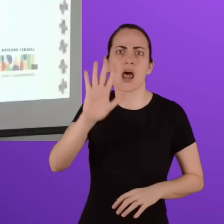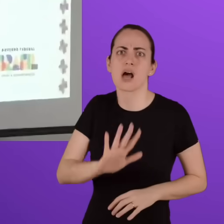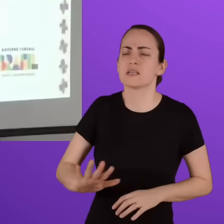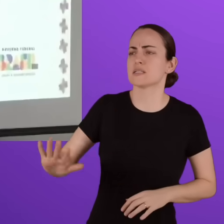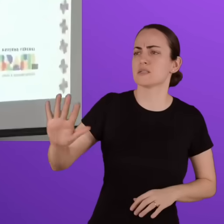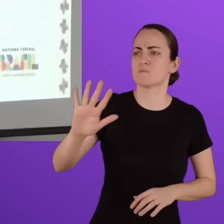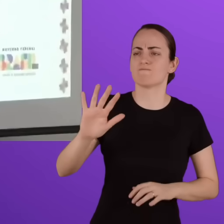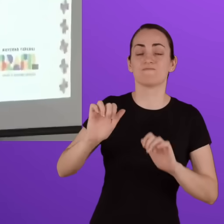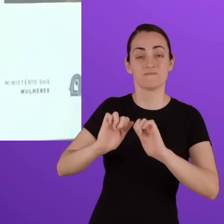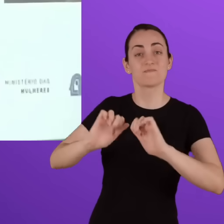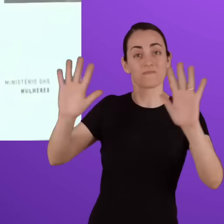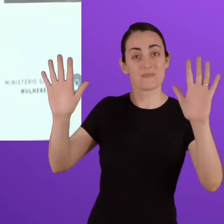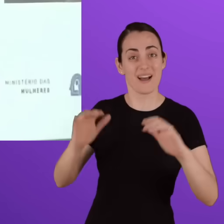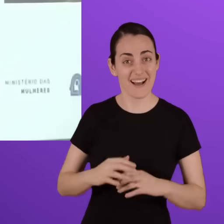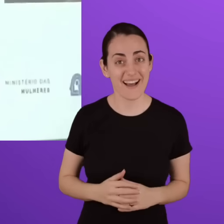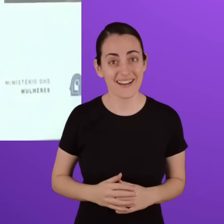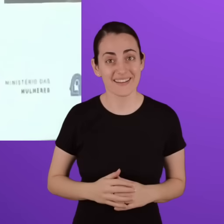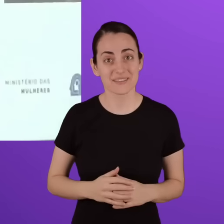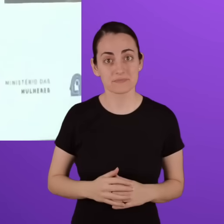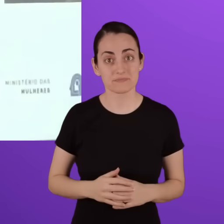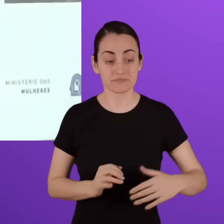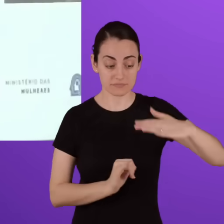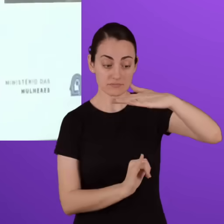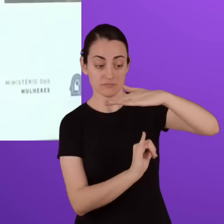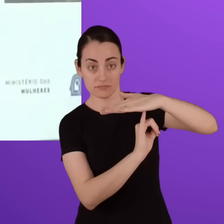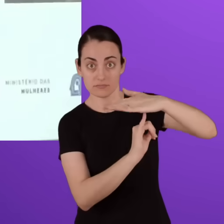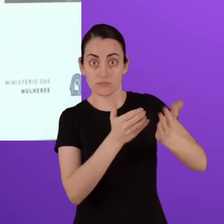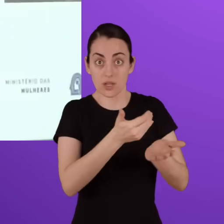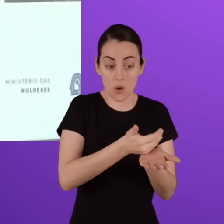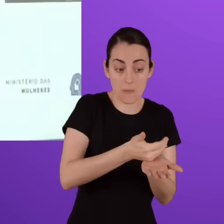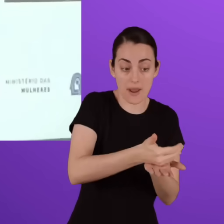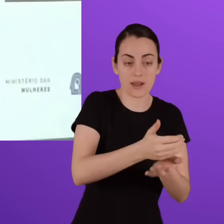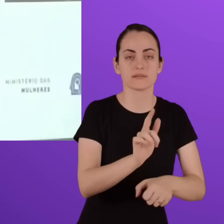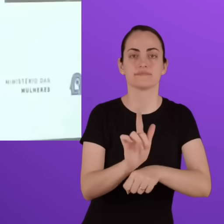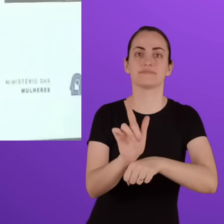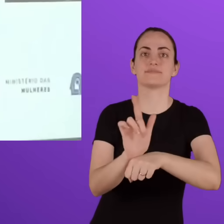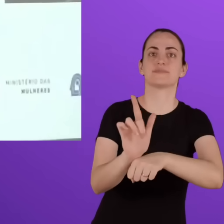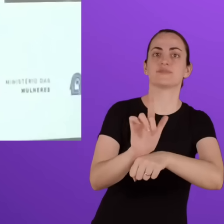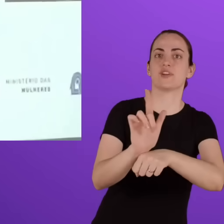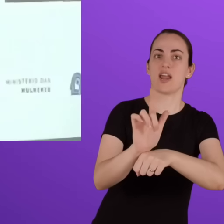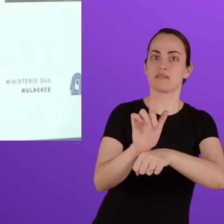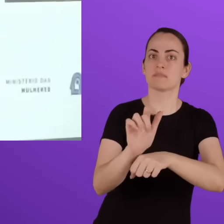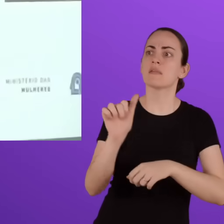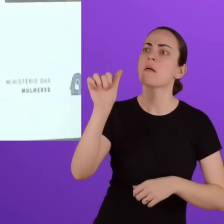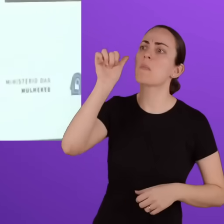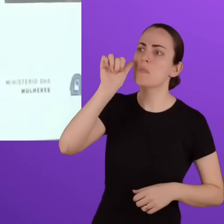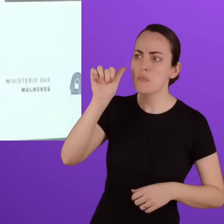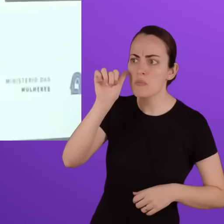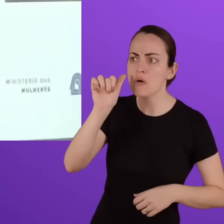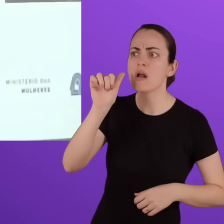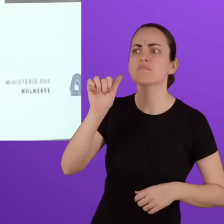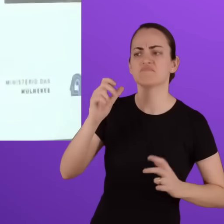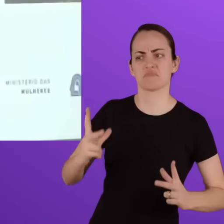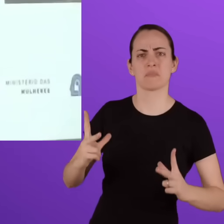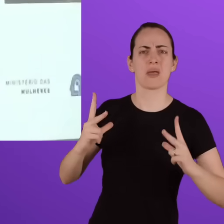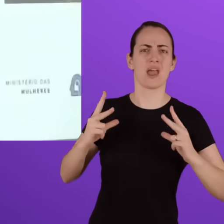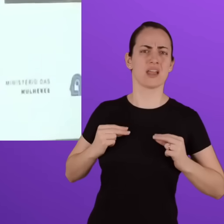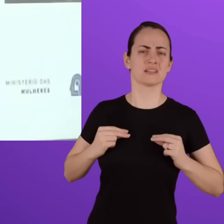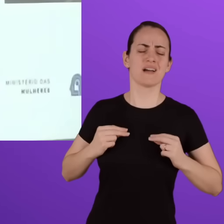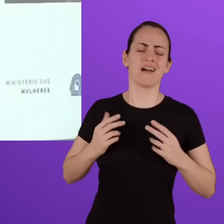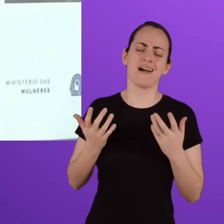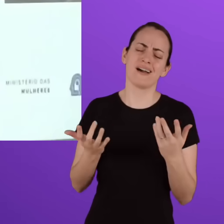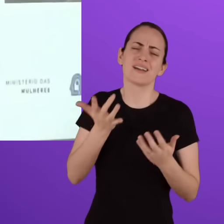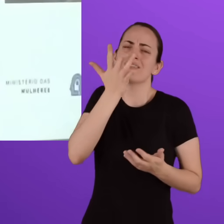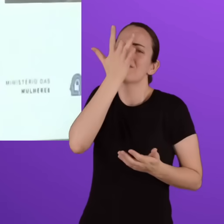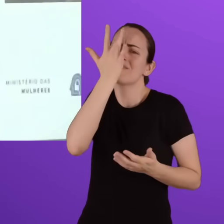reconhecimento na ciência do Brasil. A instituição já reconhece o papel da mulher desde a gestão, e aí fica muito fácil, fica muito